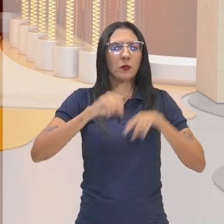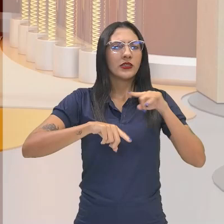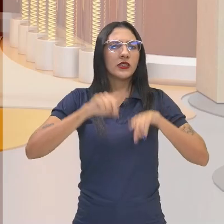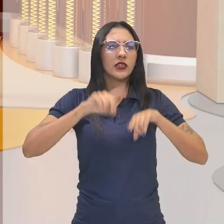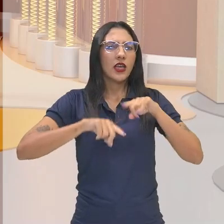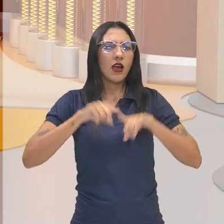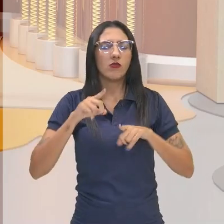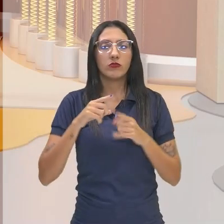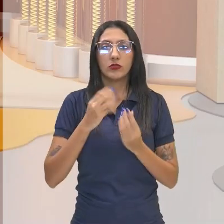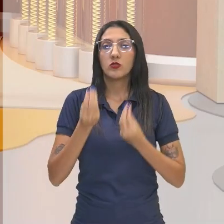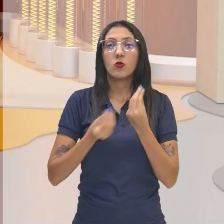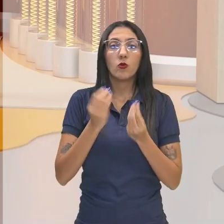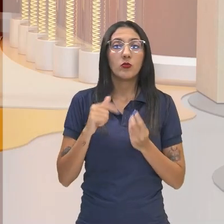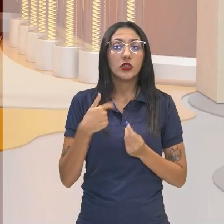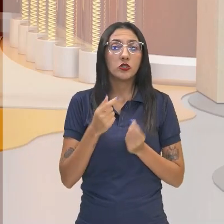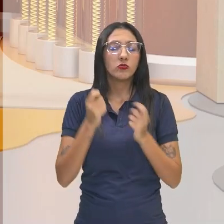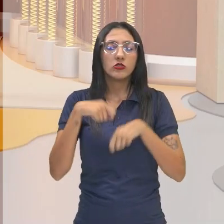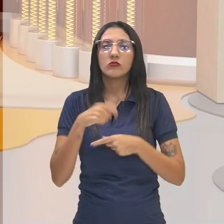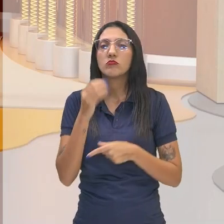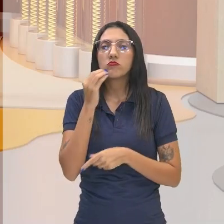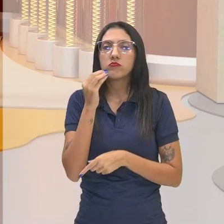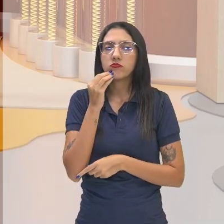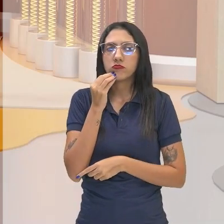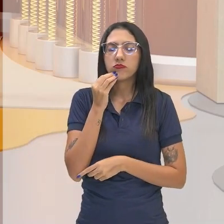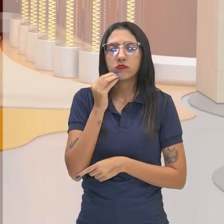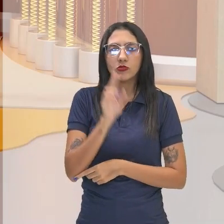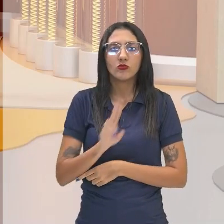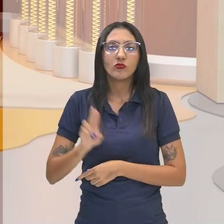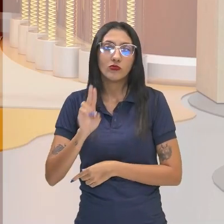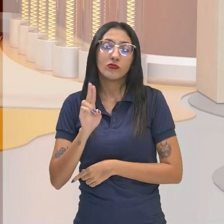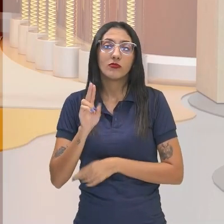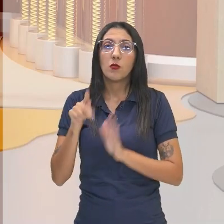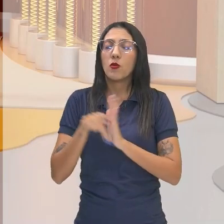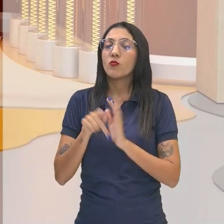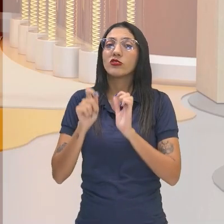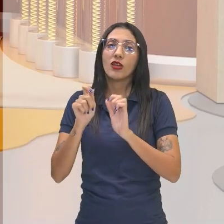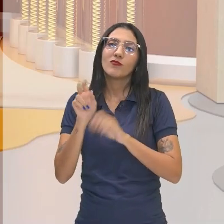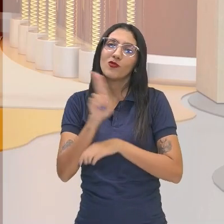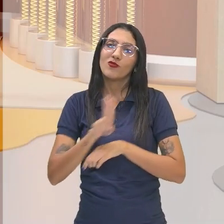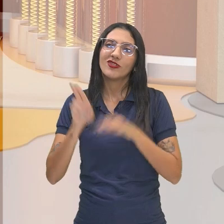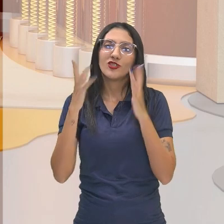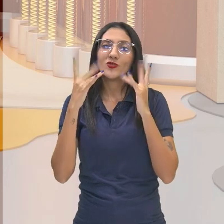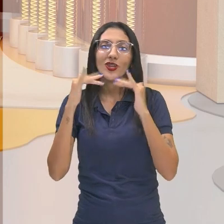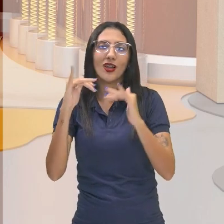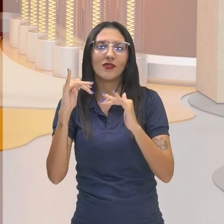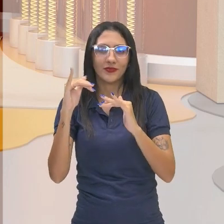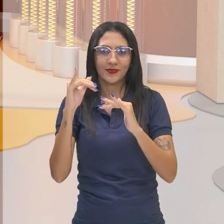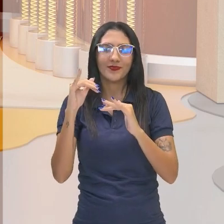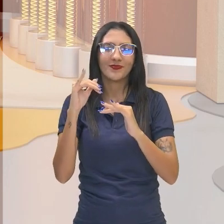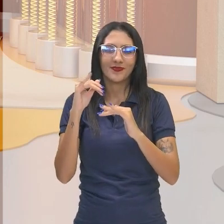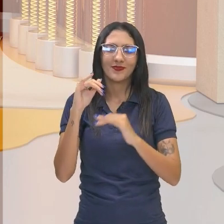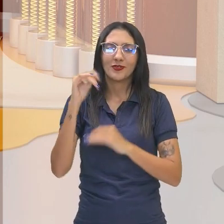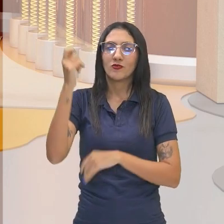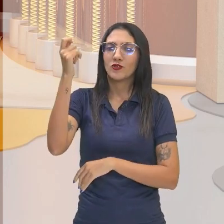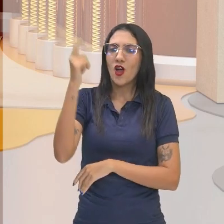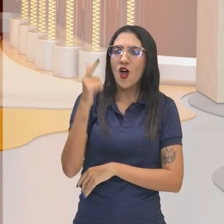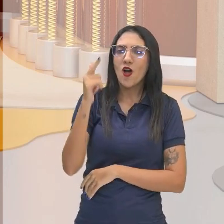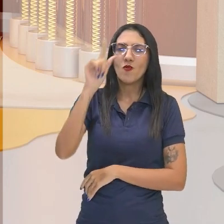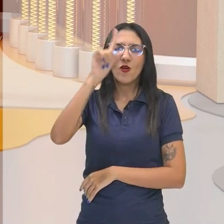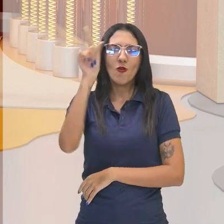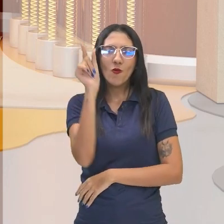mais próximo, a natureza, né, para observar e compreender